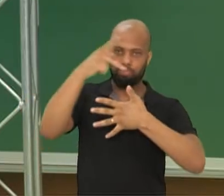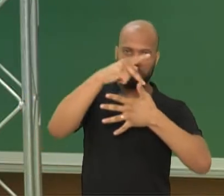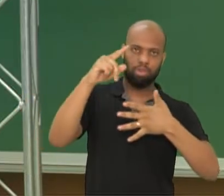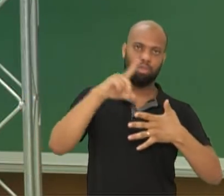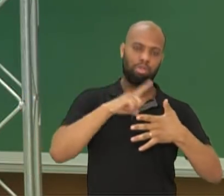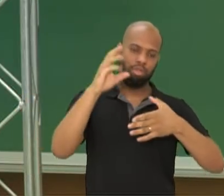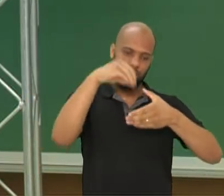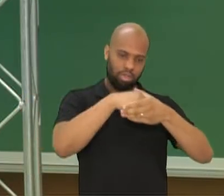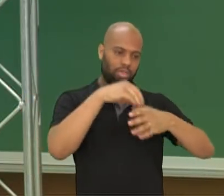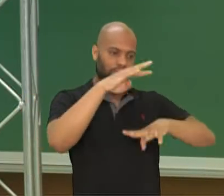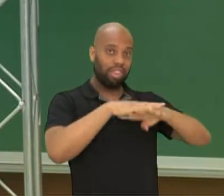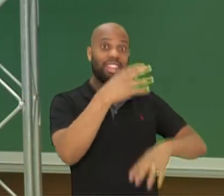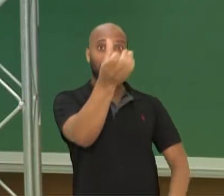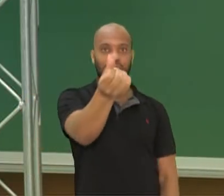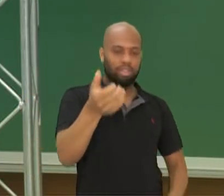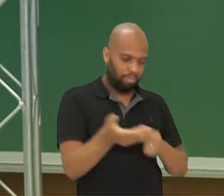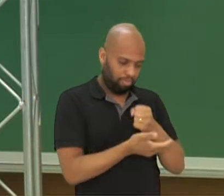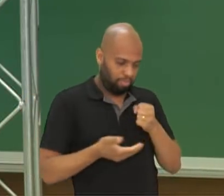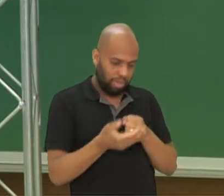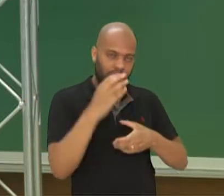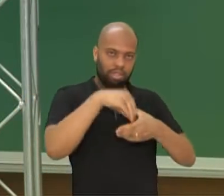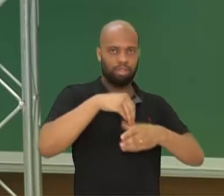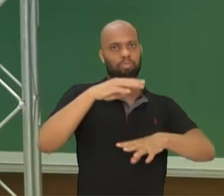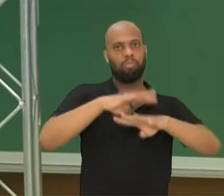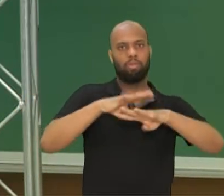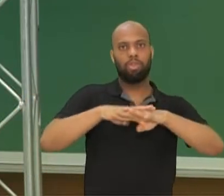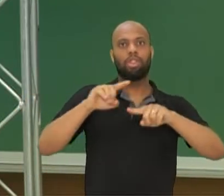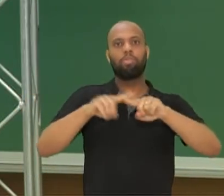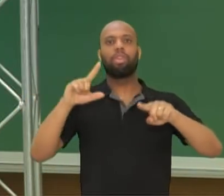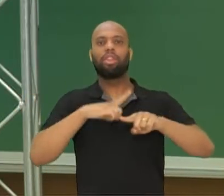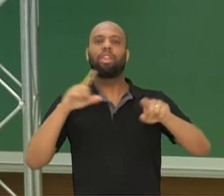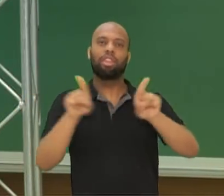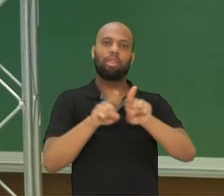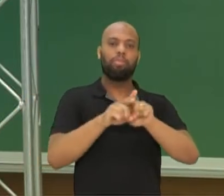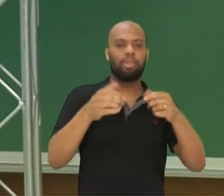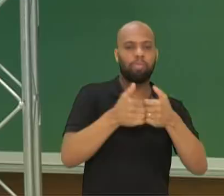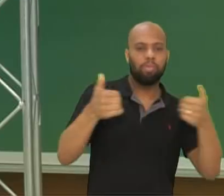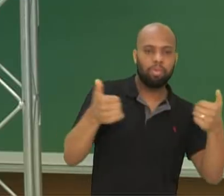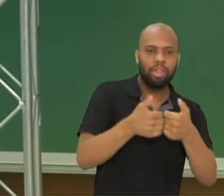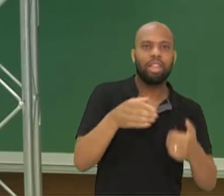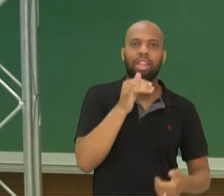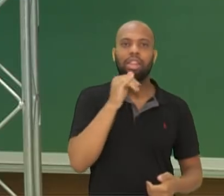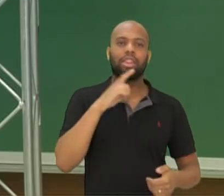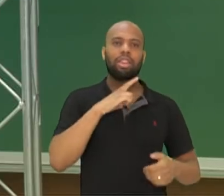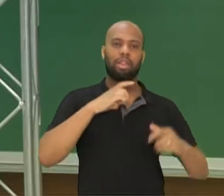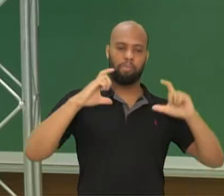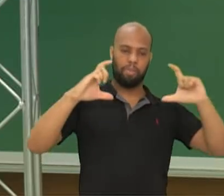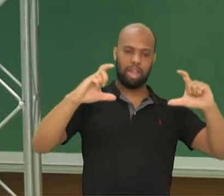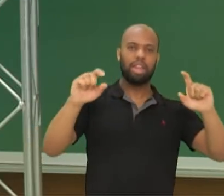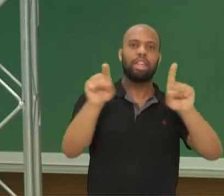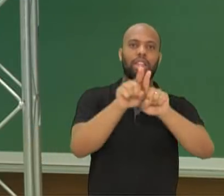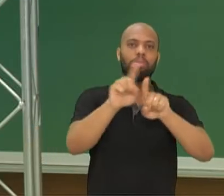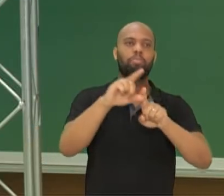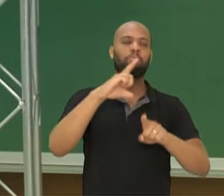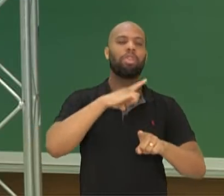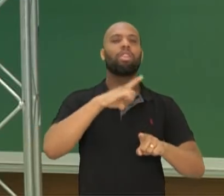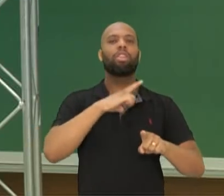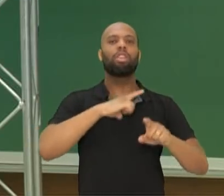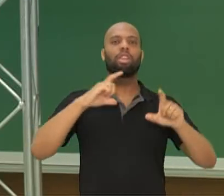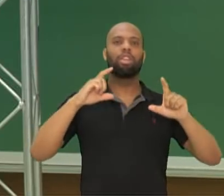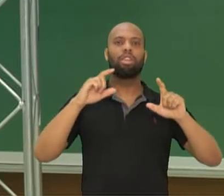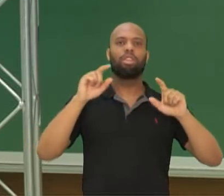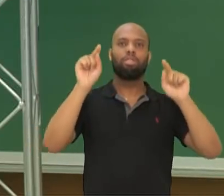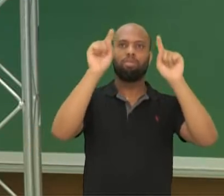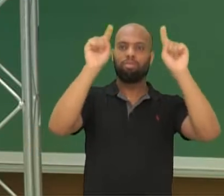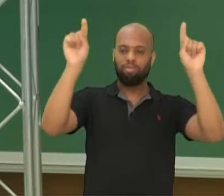das nossas 6 operações básicas. É claro que tem os separadores, né, gente? Tem parênteses, tem